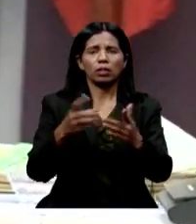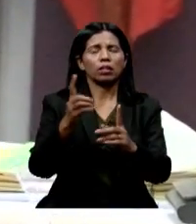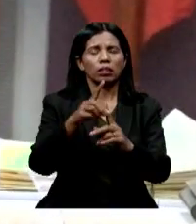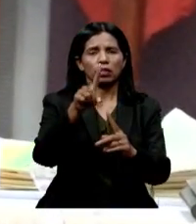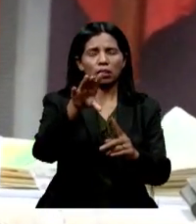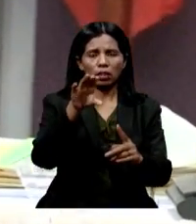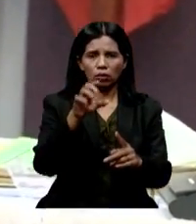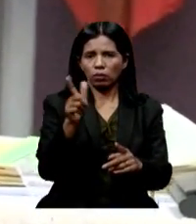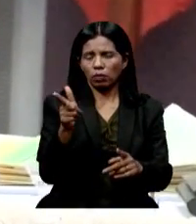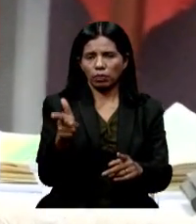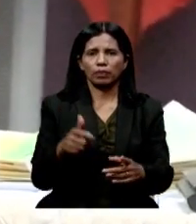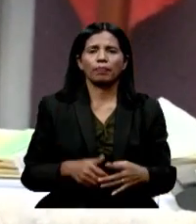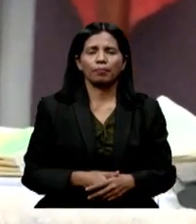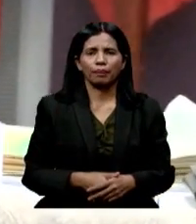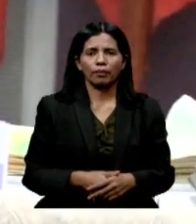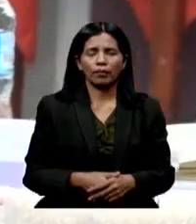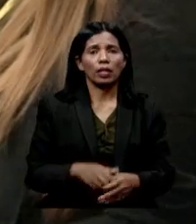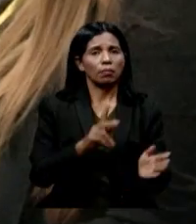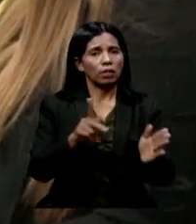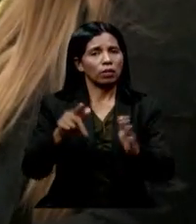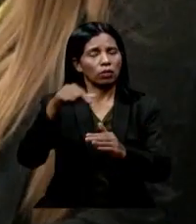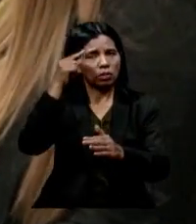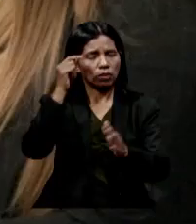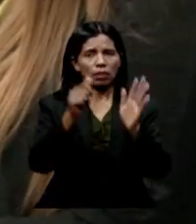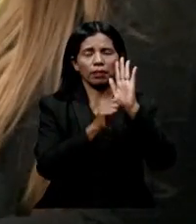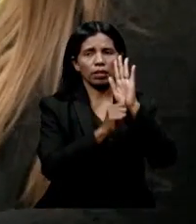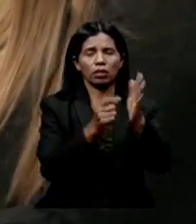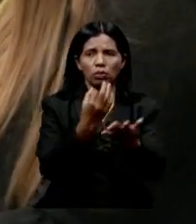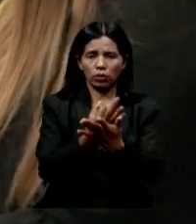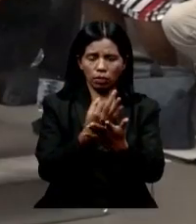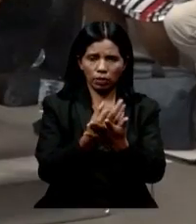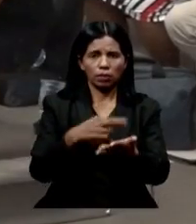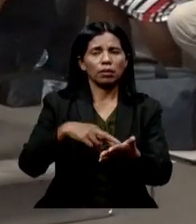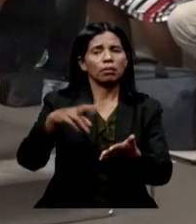nulo nelaran tu de plano governo se apresenta orçamento retificativo ba